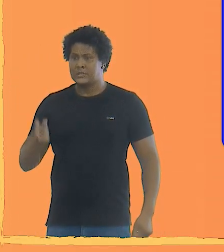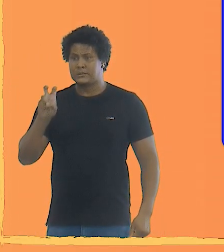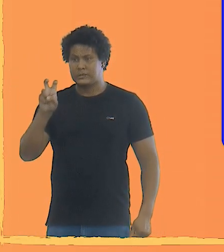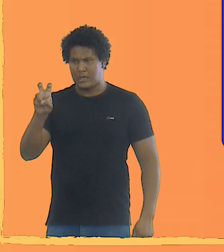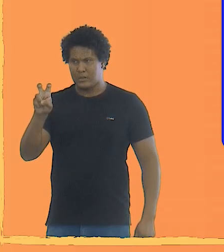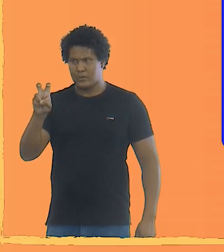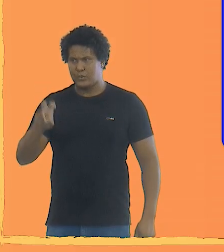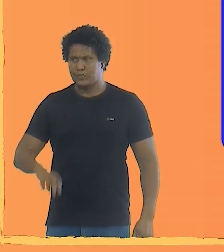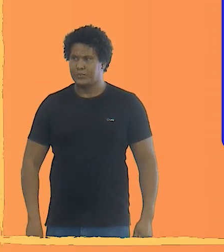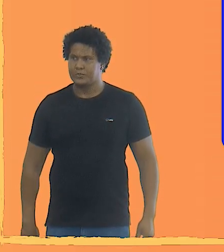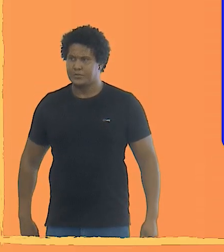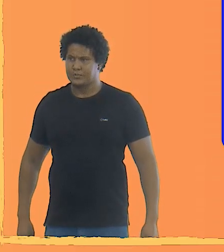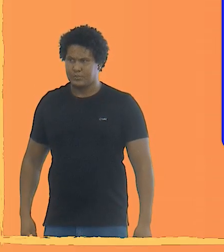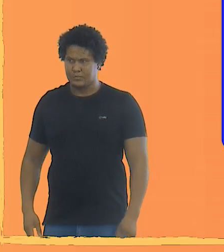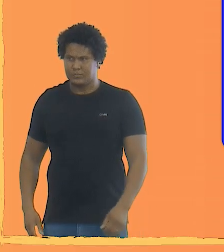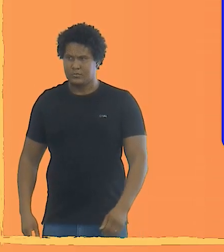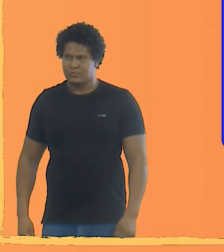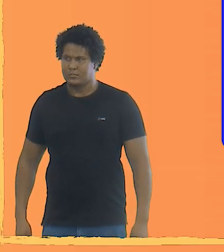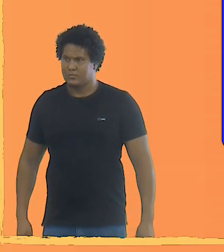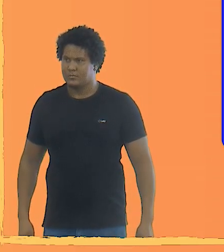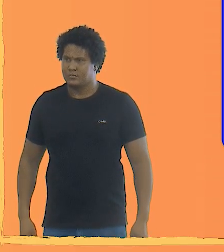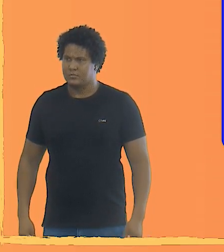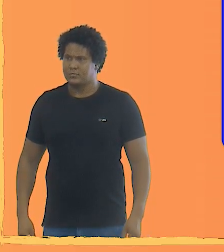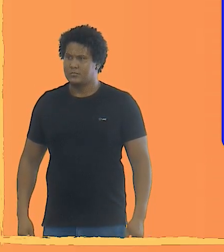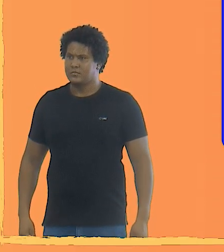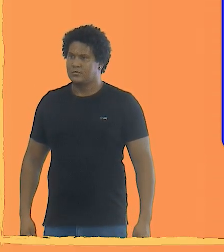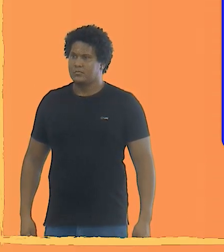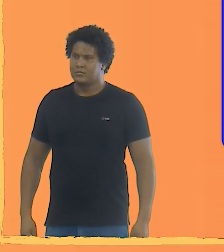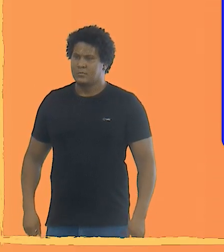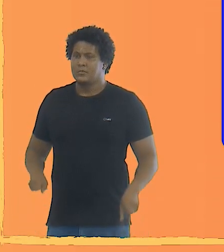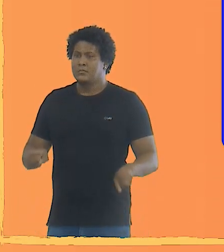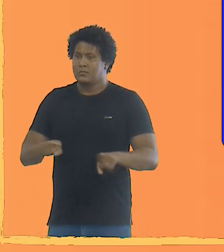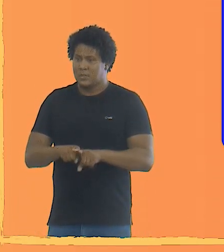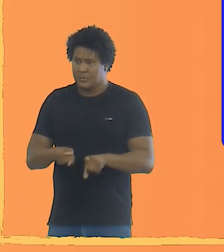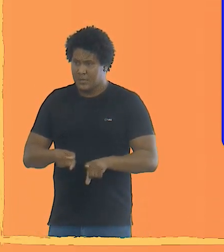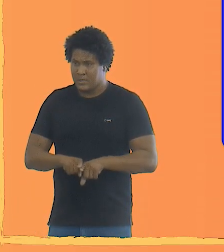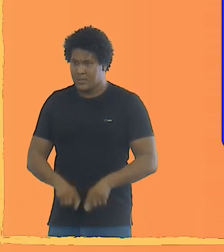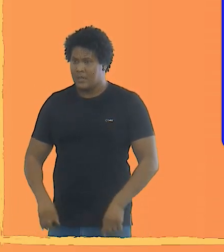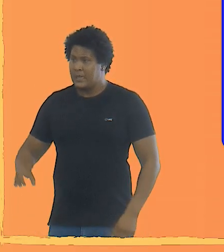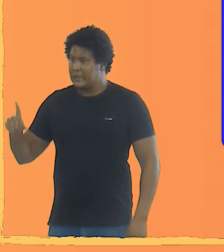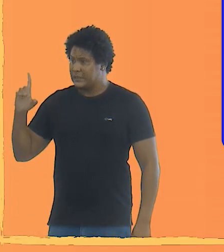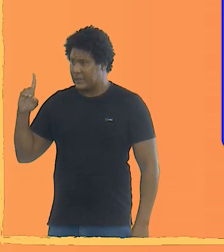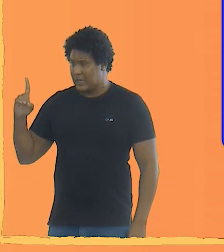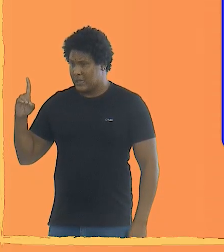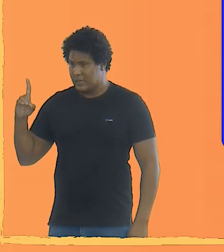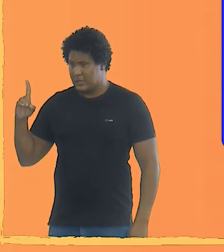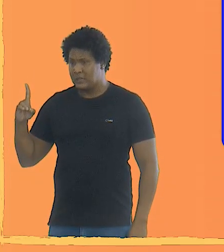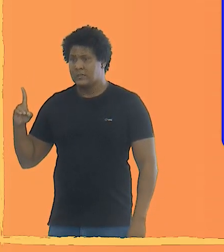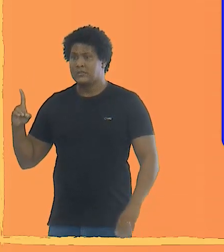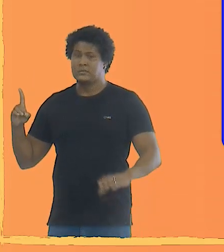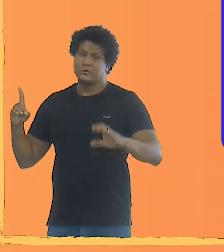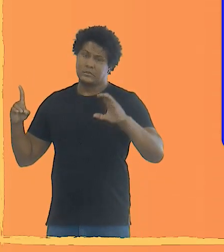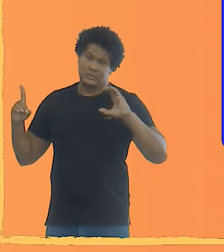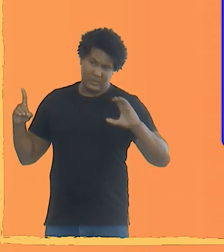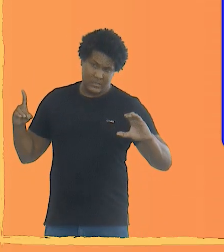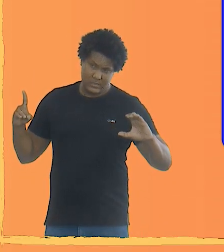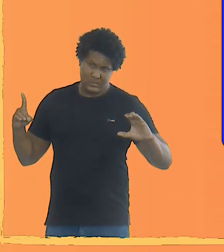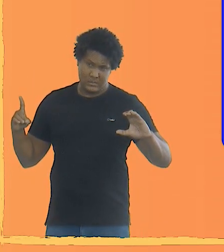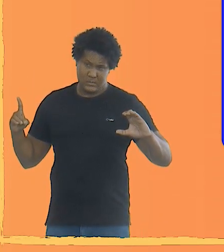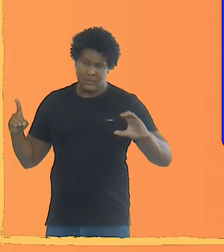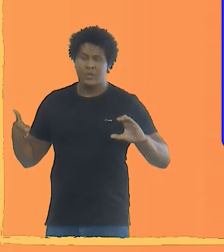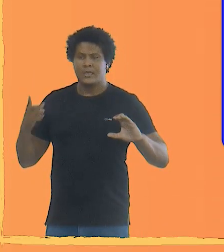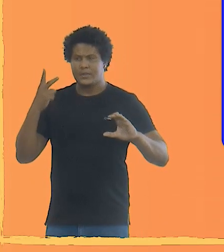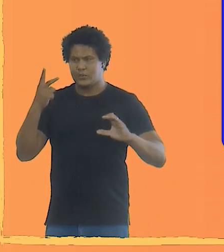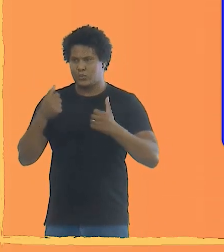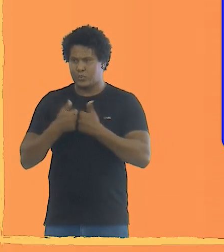ligações, né? E existe ligação também do terminal D para o terminal C, que são 2 ligações. O que é que a